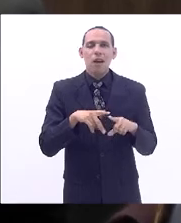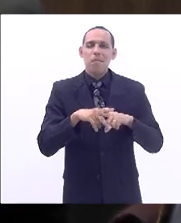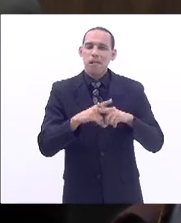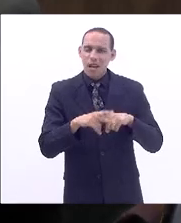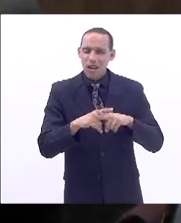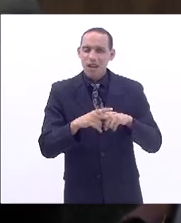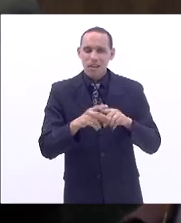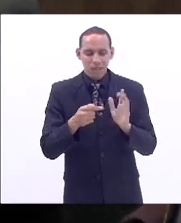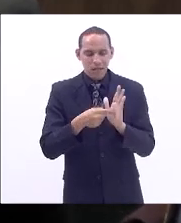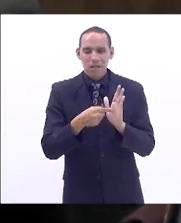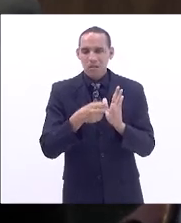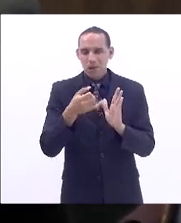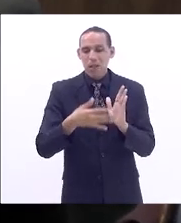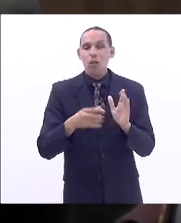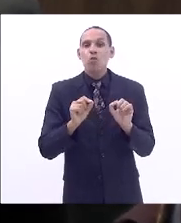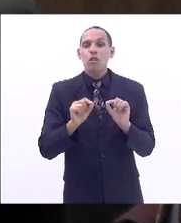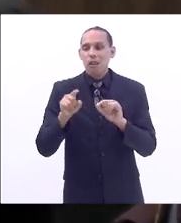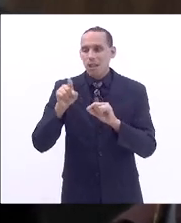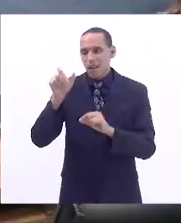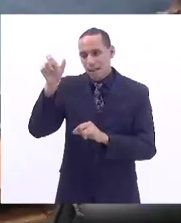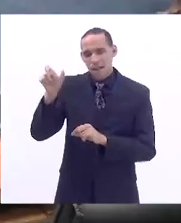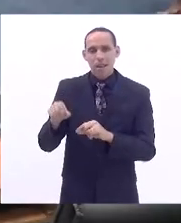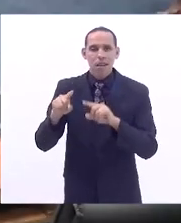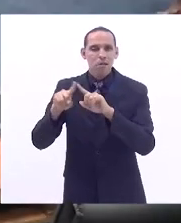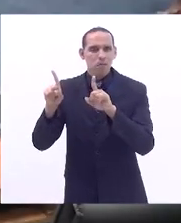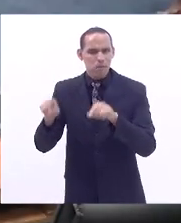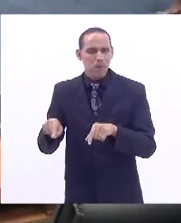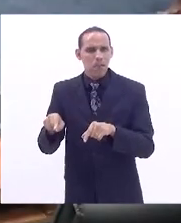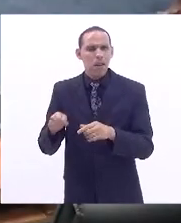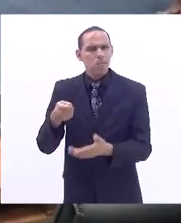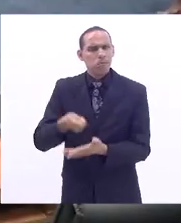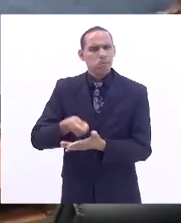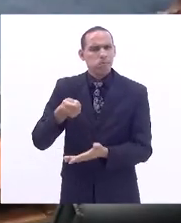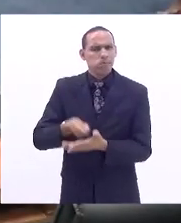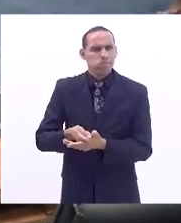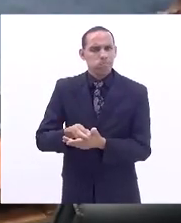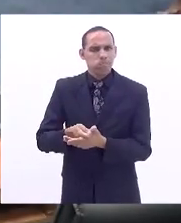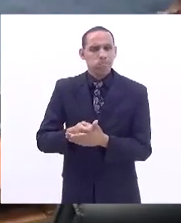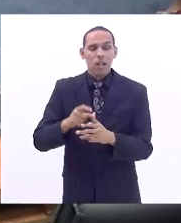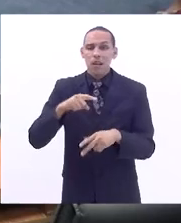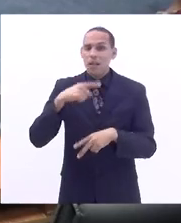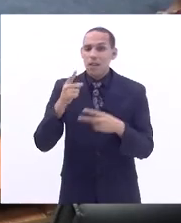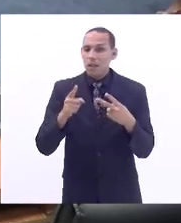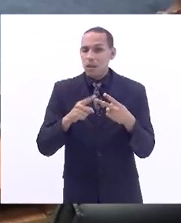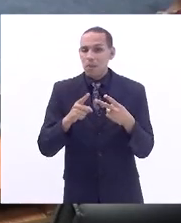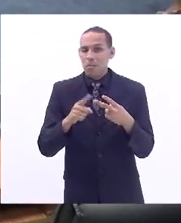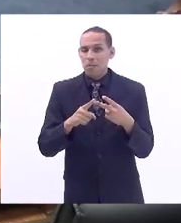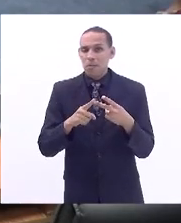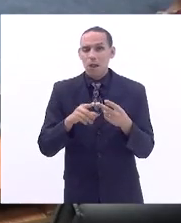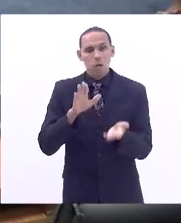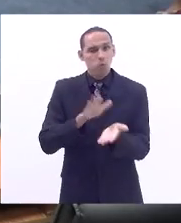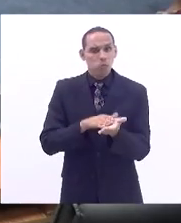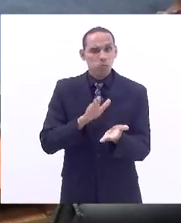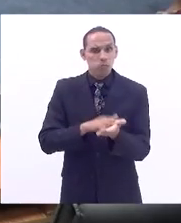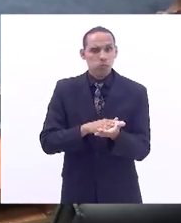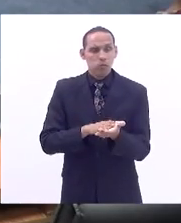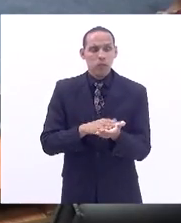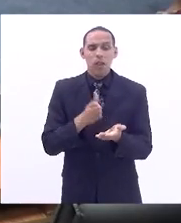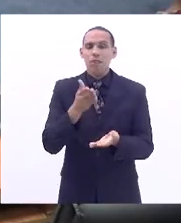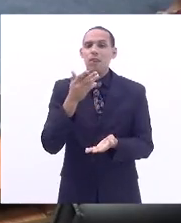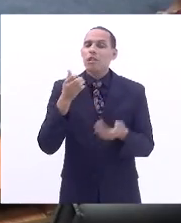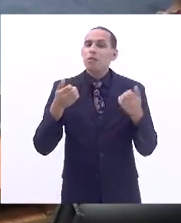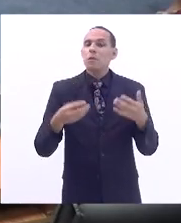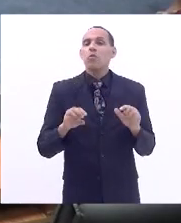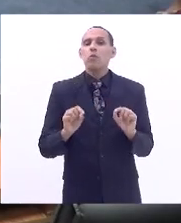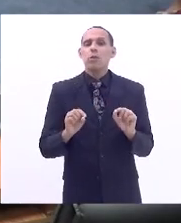do entendimento que o servidor vai ser punido no regime disciplinar e vai ser punido pelo mar multa vossa excelência